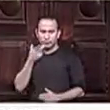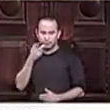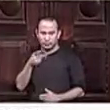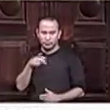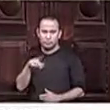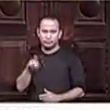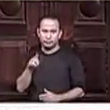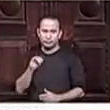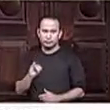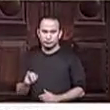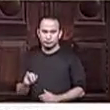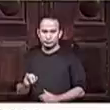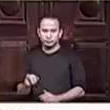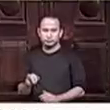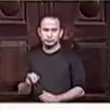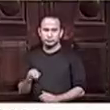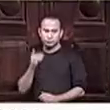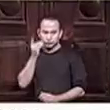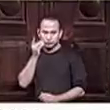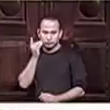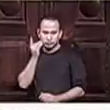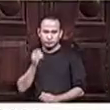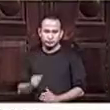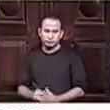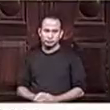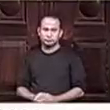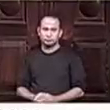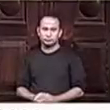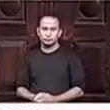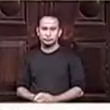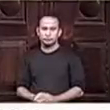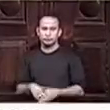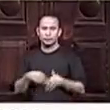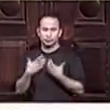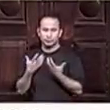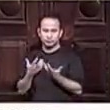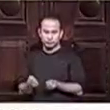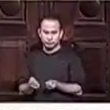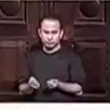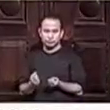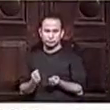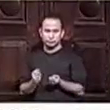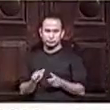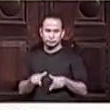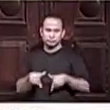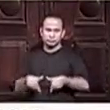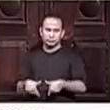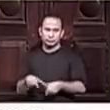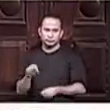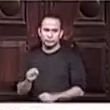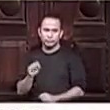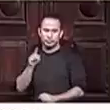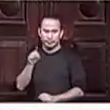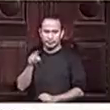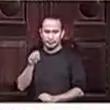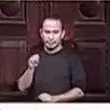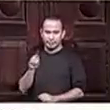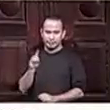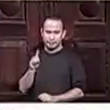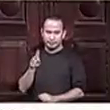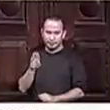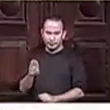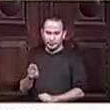o pronunciamento de Vossa Excelência na mesma linha, assumindo uma posição de que o PSDB